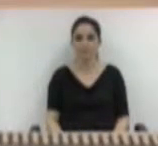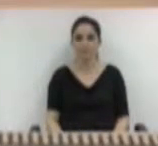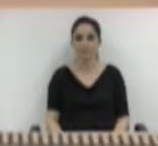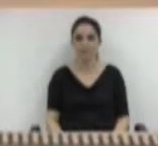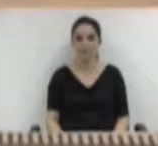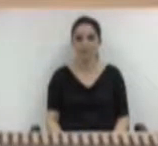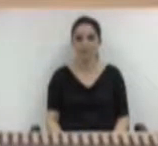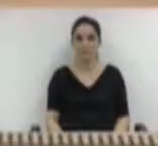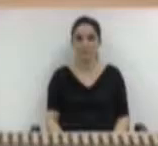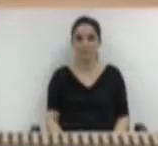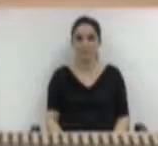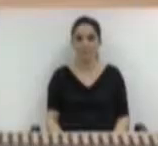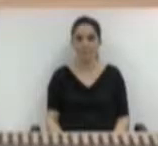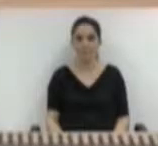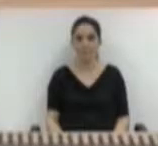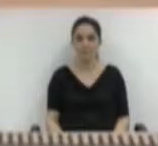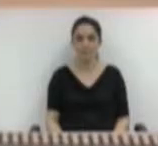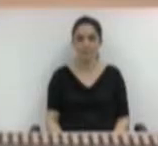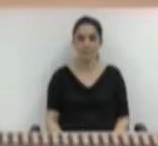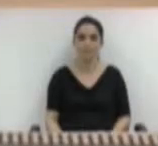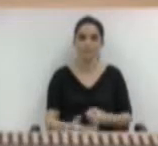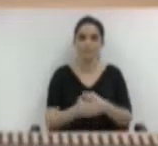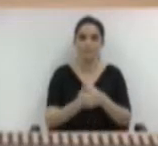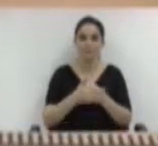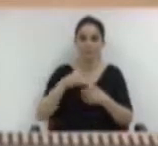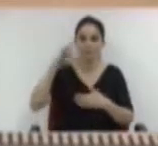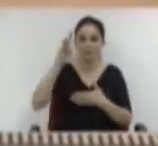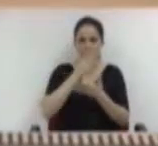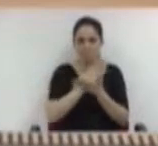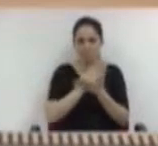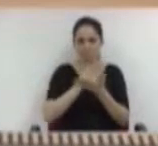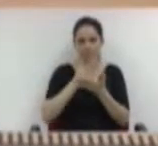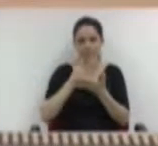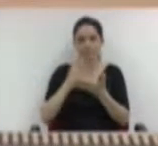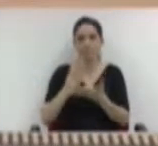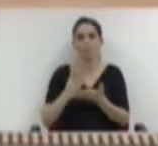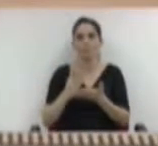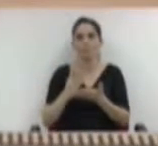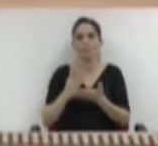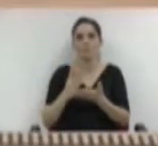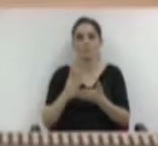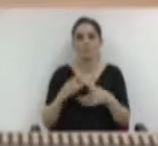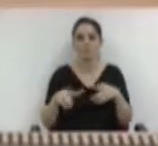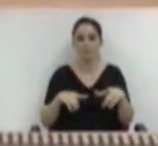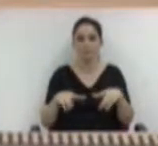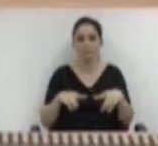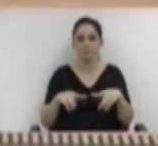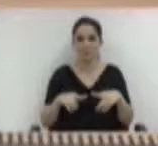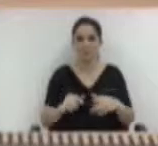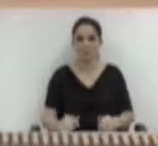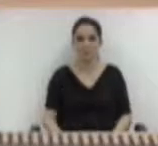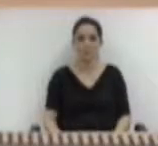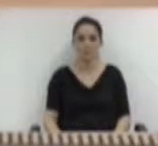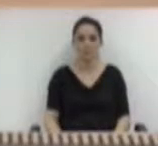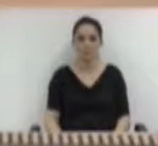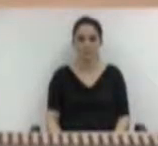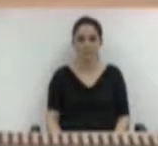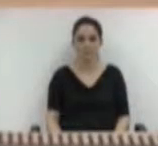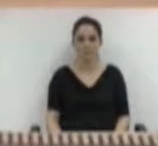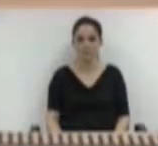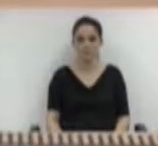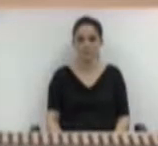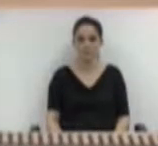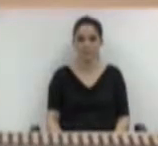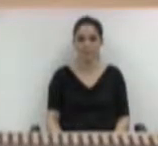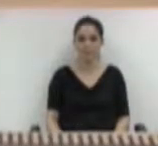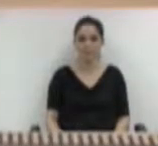Sob a proteção de Deus, iniciamos os nossos trabalhos. Esta presidência solicita ao nobre vereador Dr. Júlio